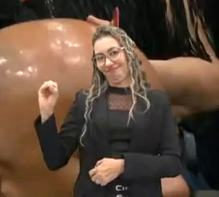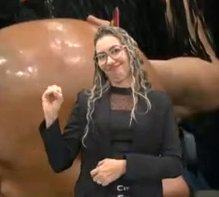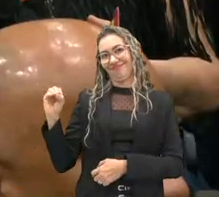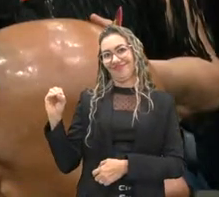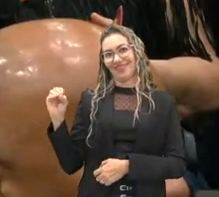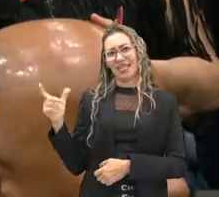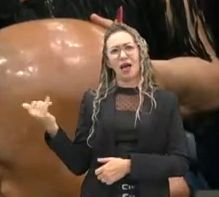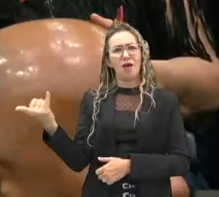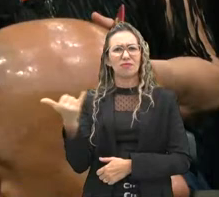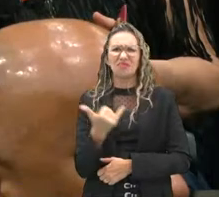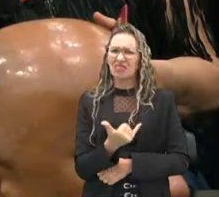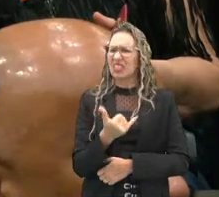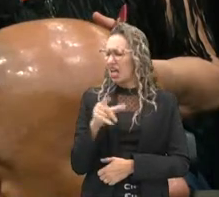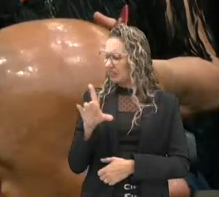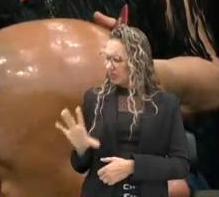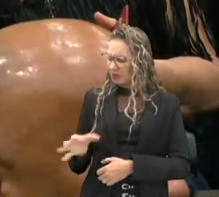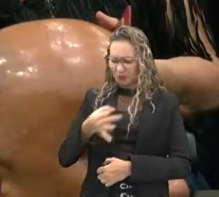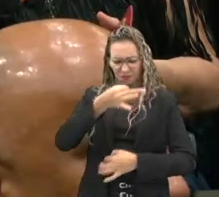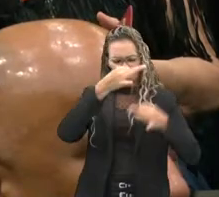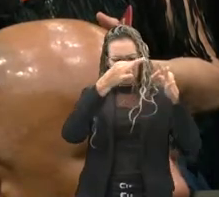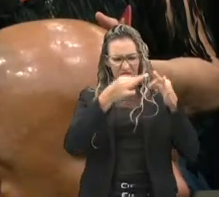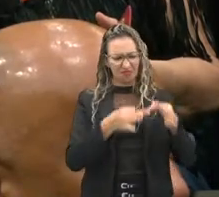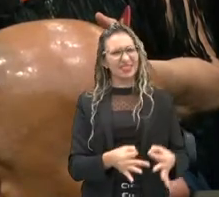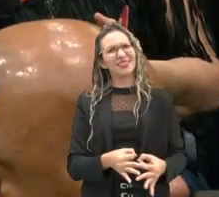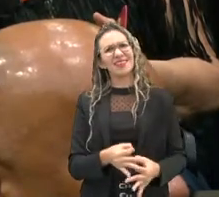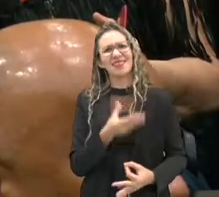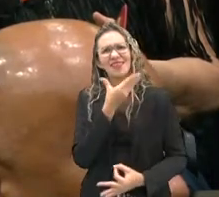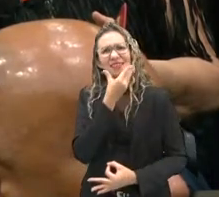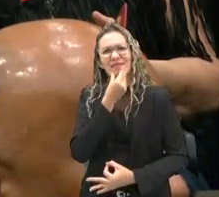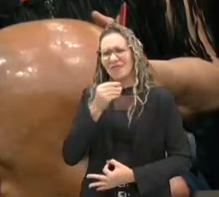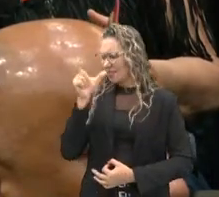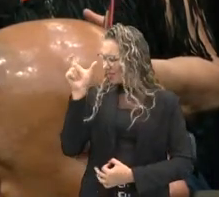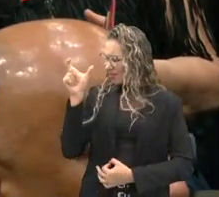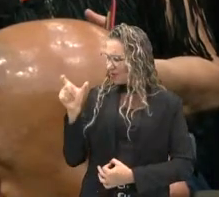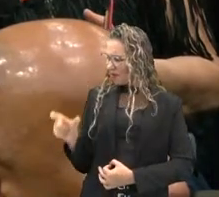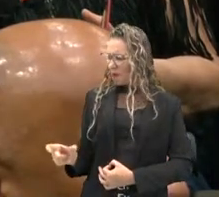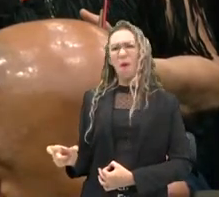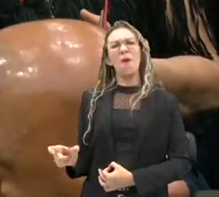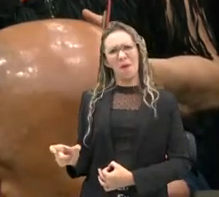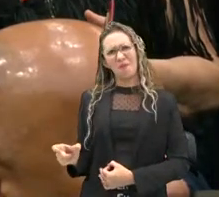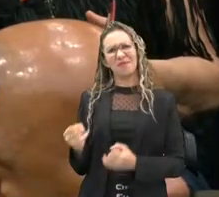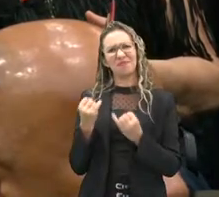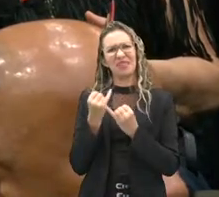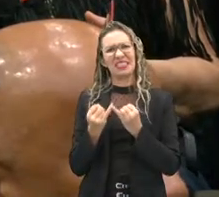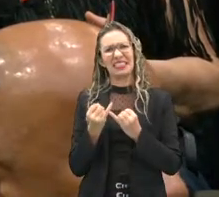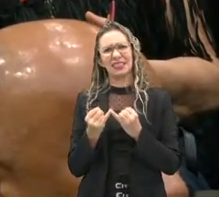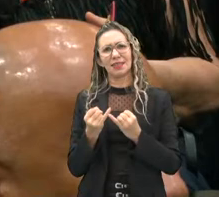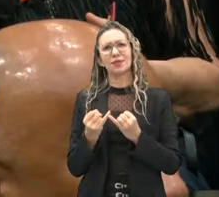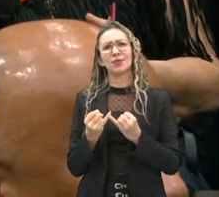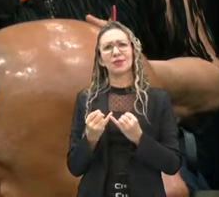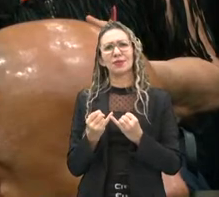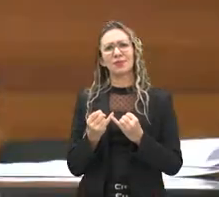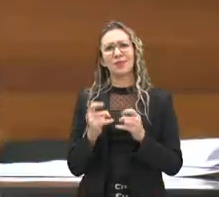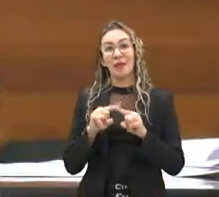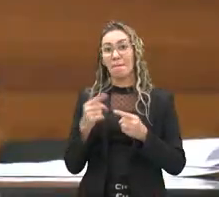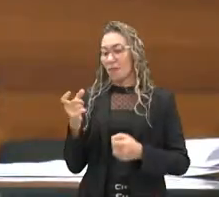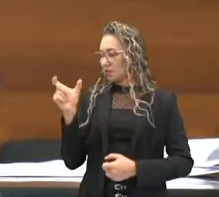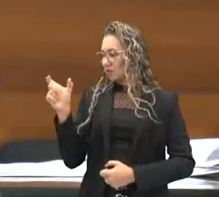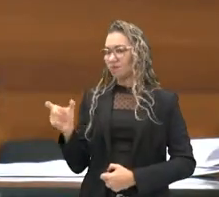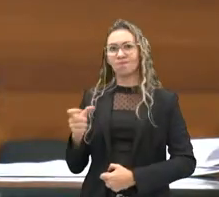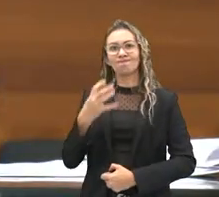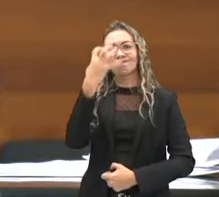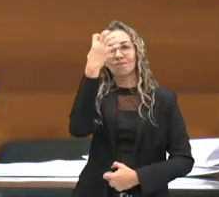a sucidez de Filinto constrata com a alegria do Aranha. Mas Filinto era um homem sério, cultivava a